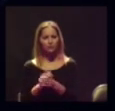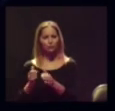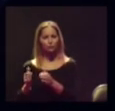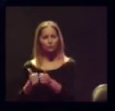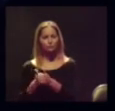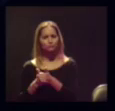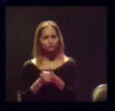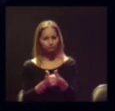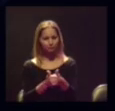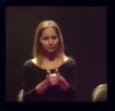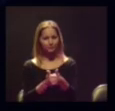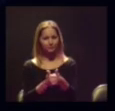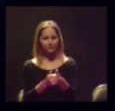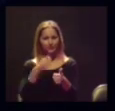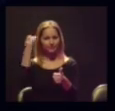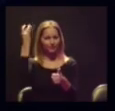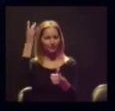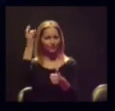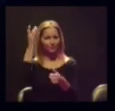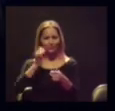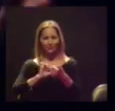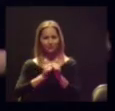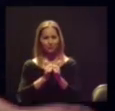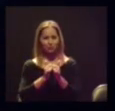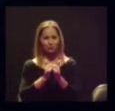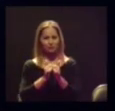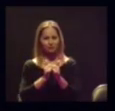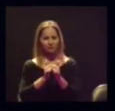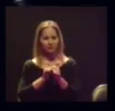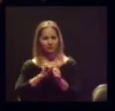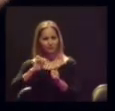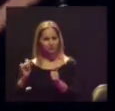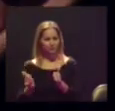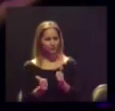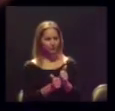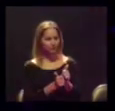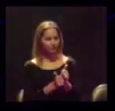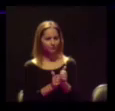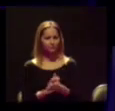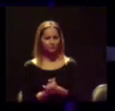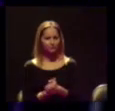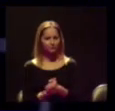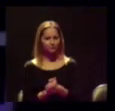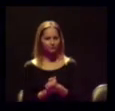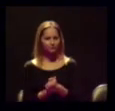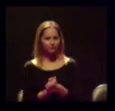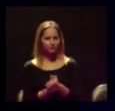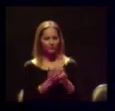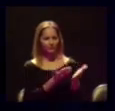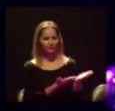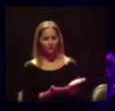desta grande aventura do desporto. Acompanhem, por favor, comigo. Vamos